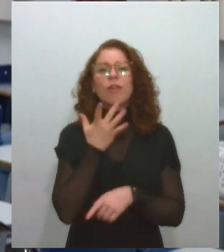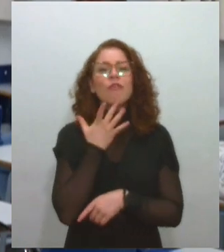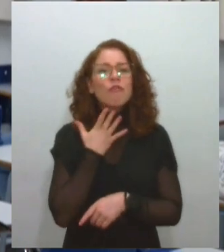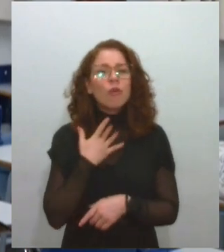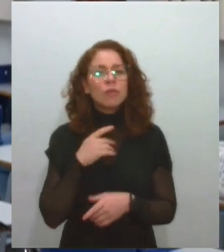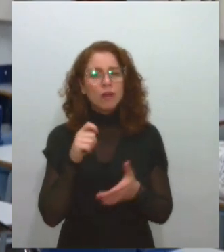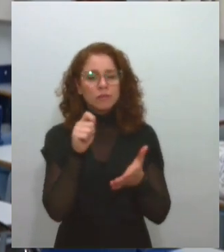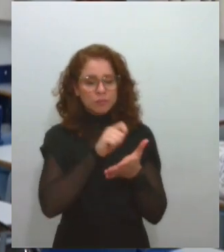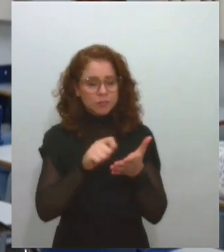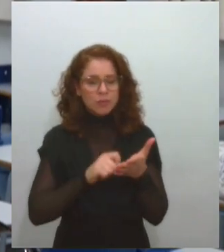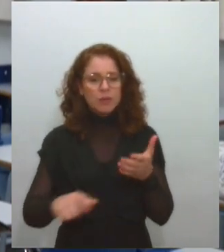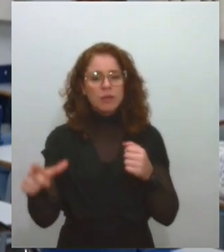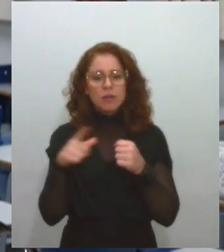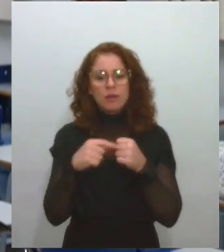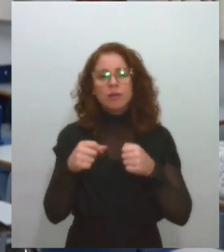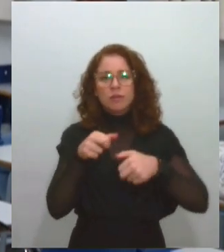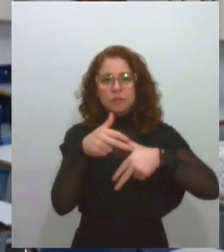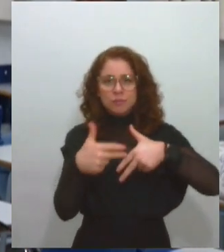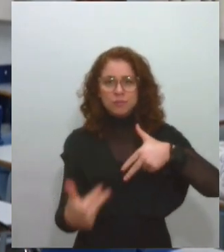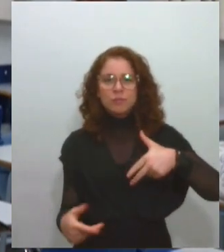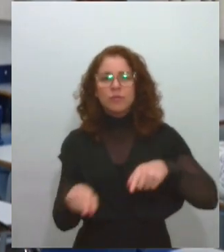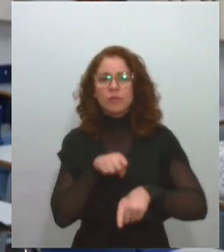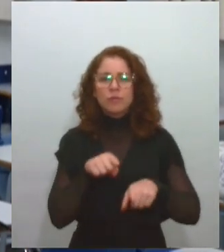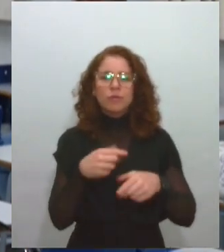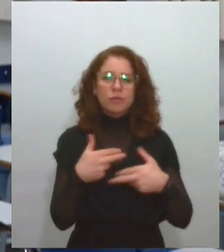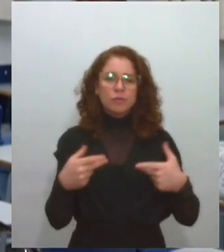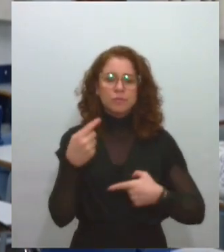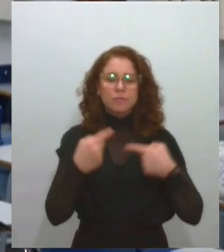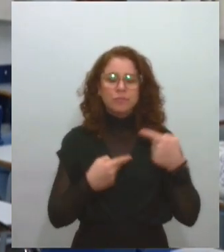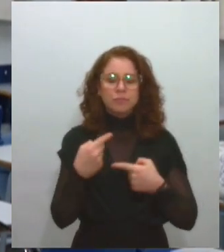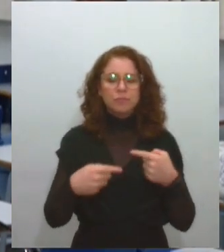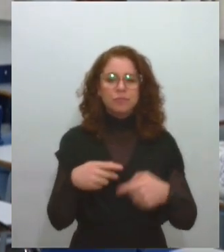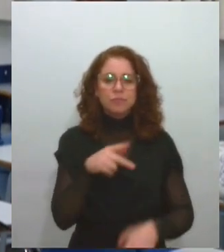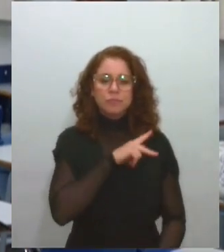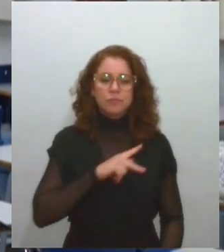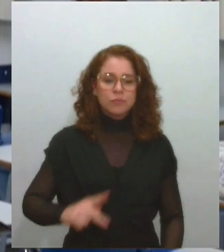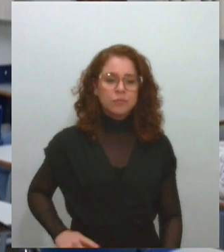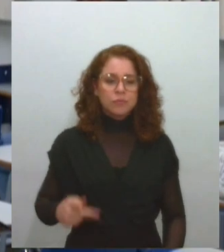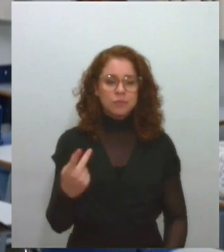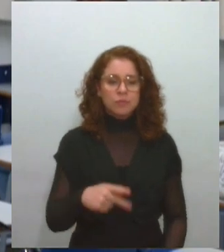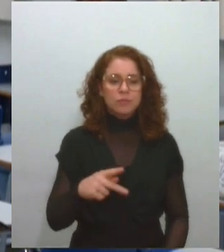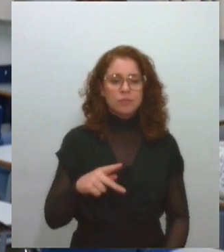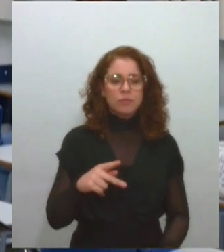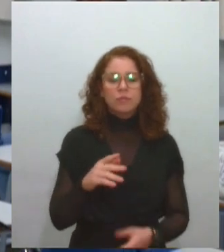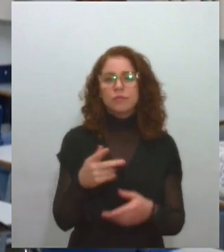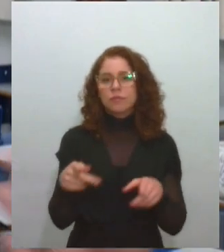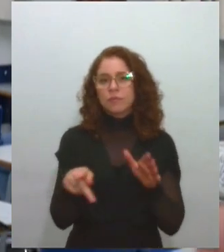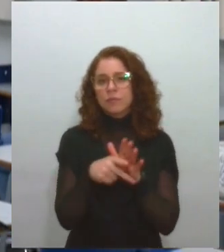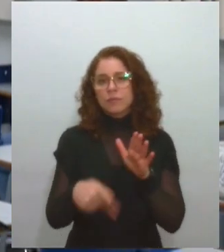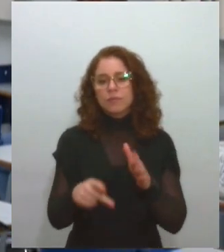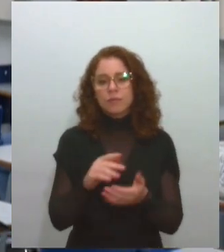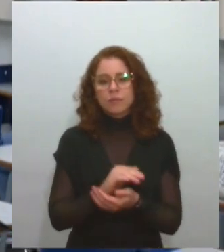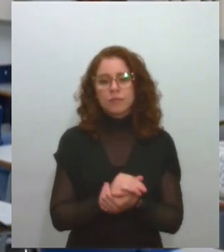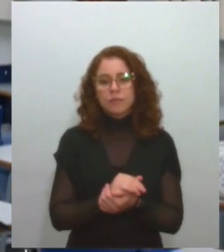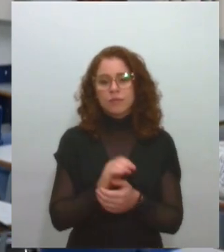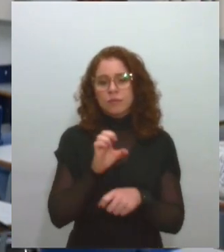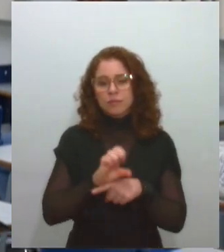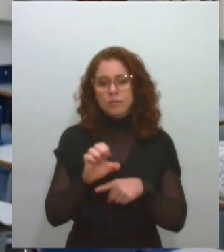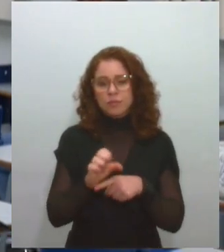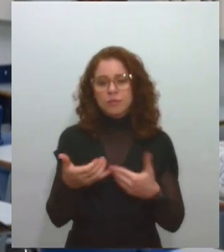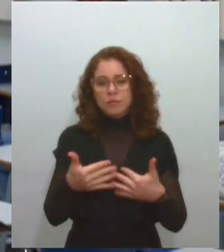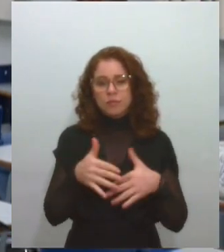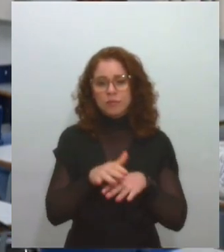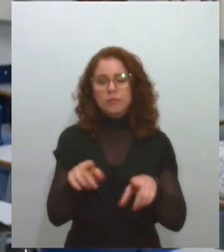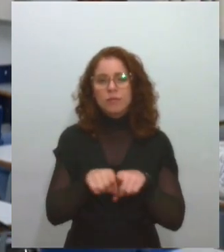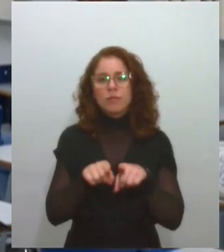de gênero, sobre as políticas públicas vigentes aqui no Estado, que para poder avaliar e integrar os pontos positivos, os pontos negativos